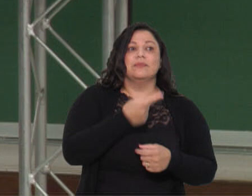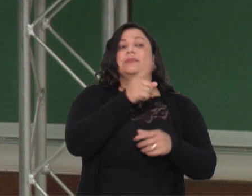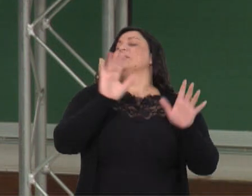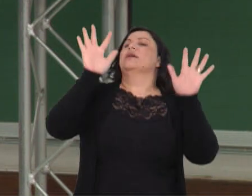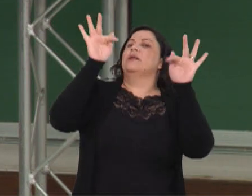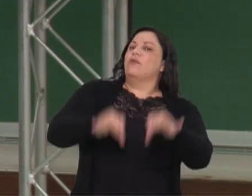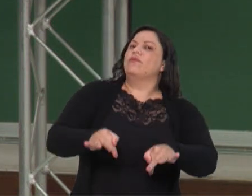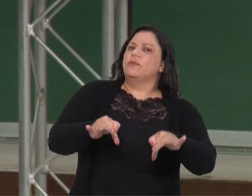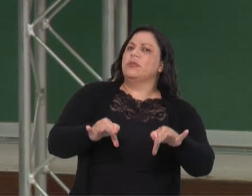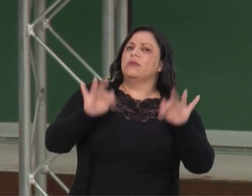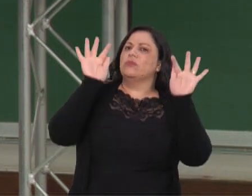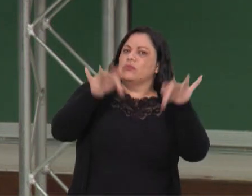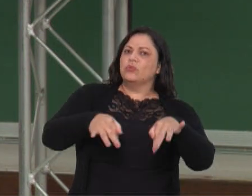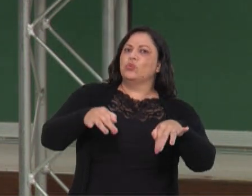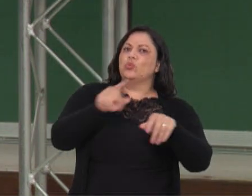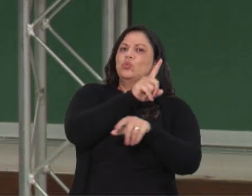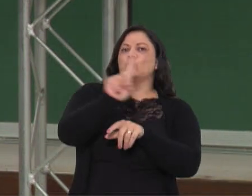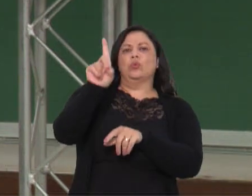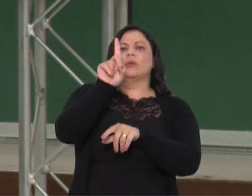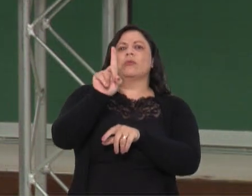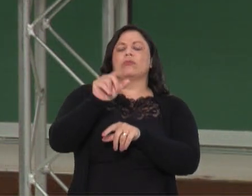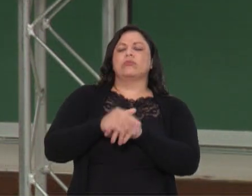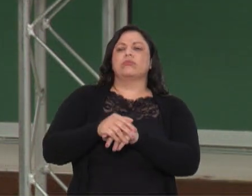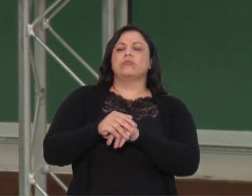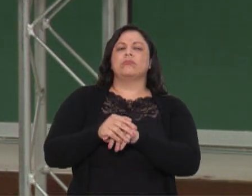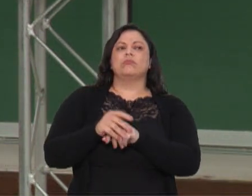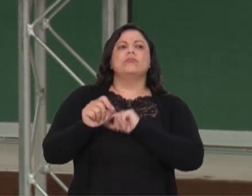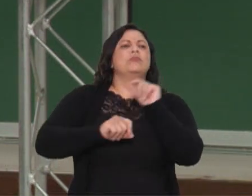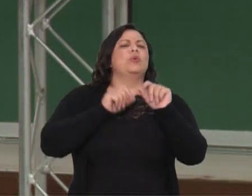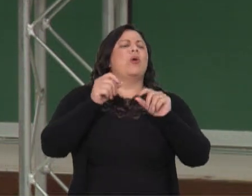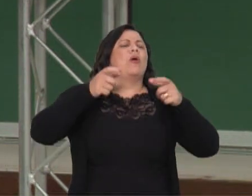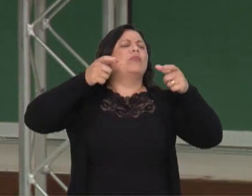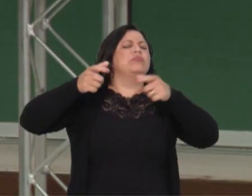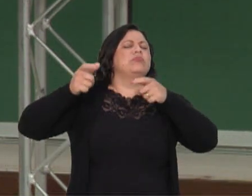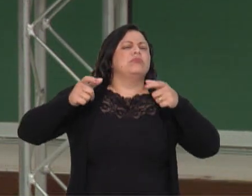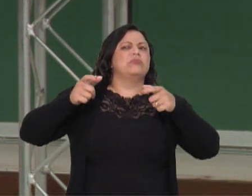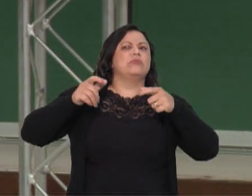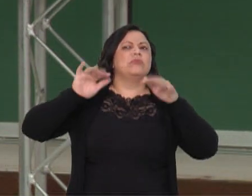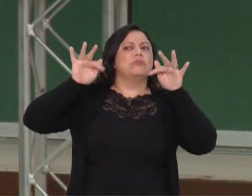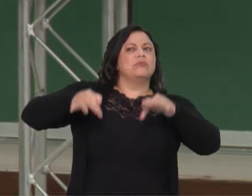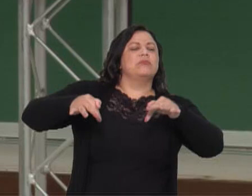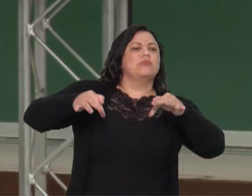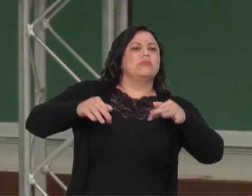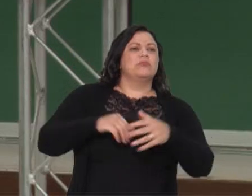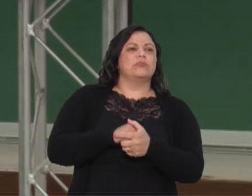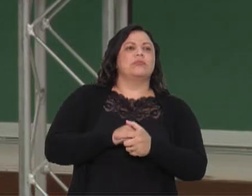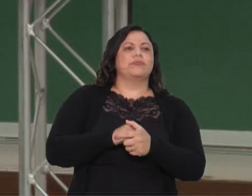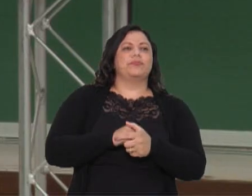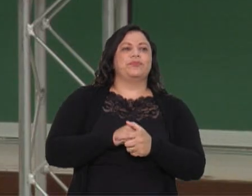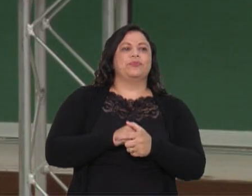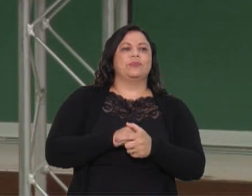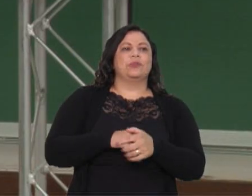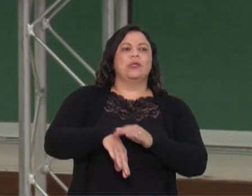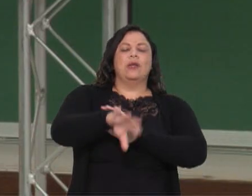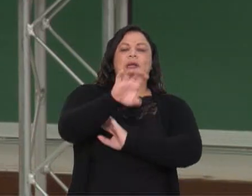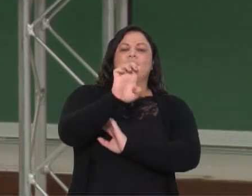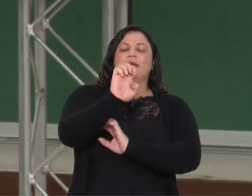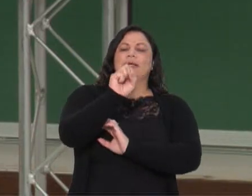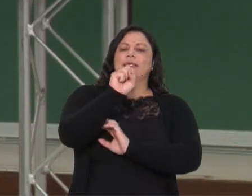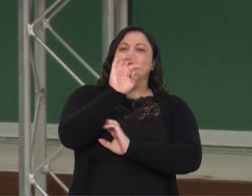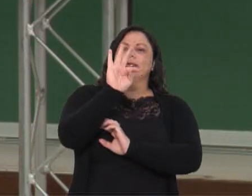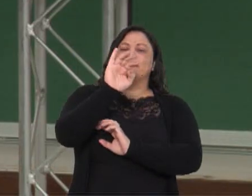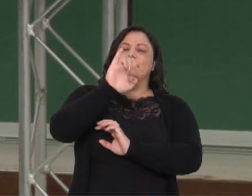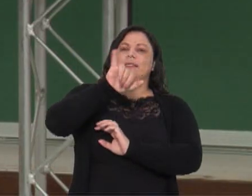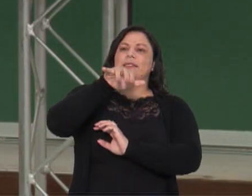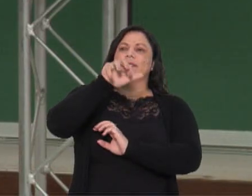finalizou a afirmação. Onde que ele vai finalizar a afirmação de fato? Estejam gastando dinheiro. E aí, o que ele